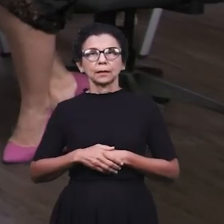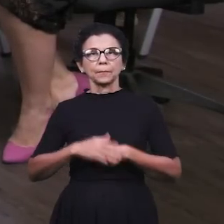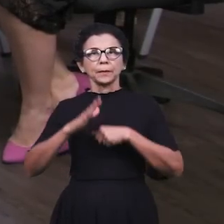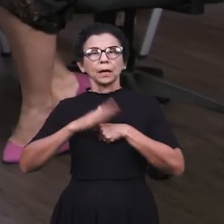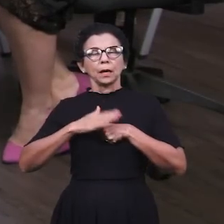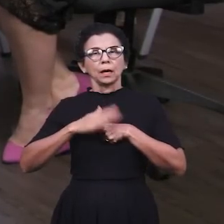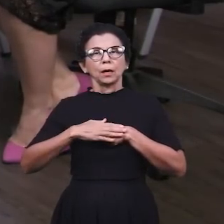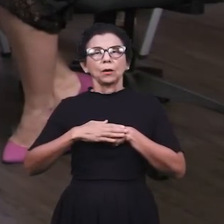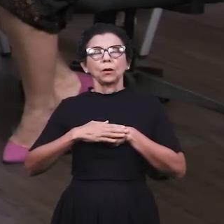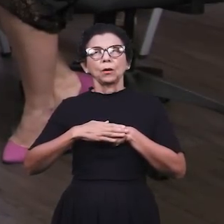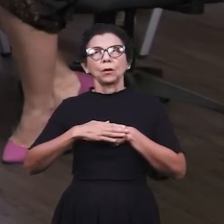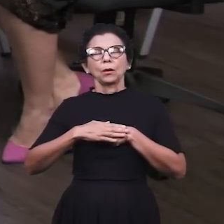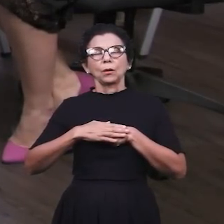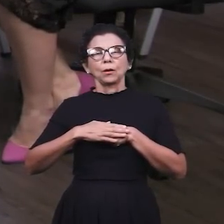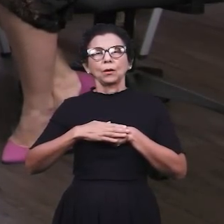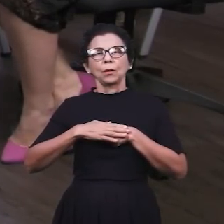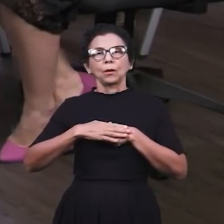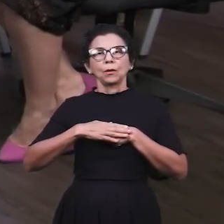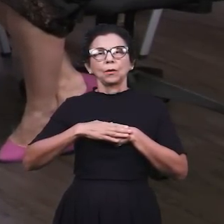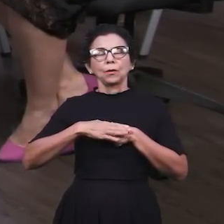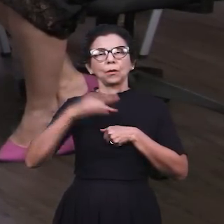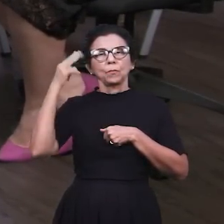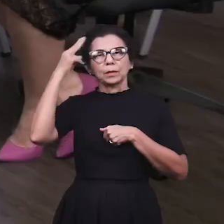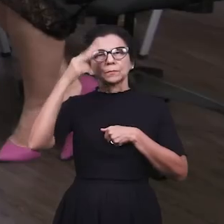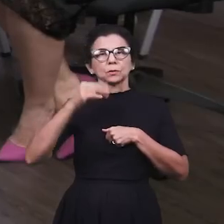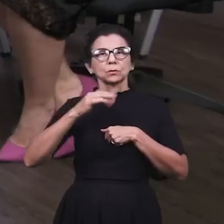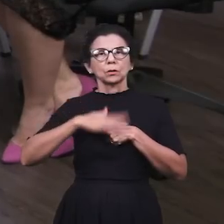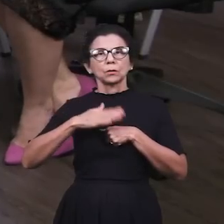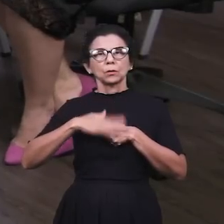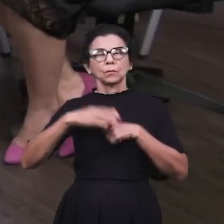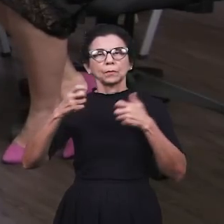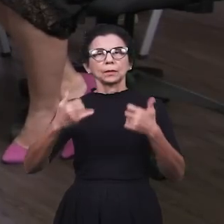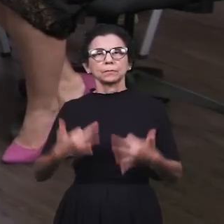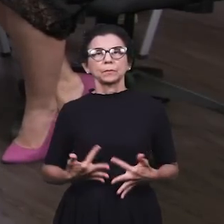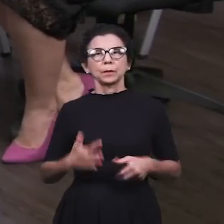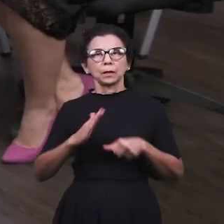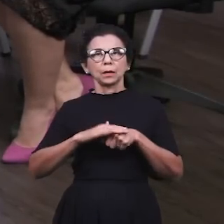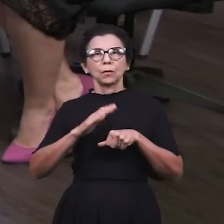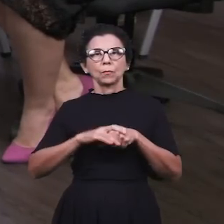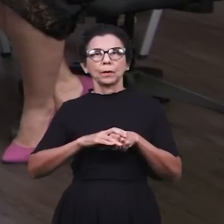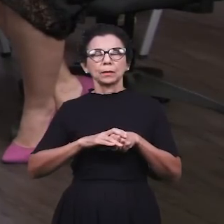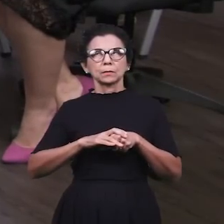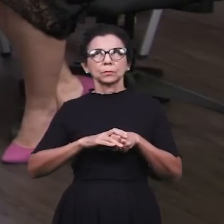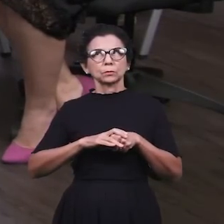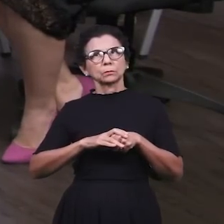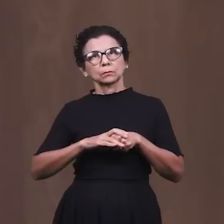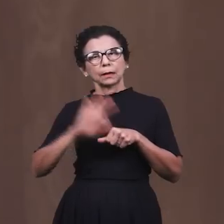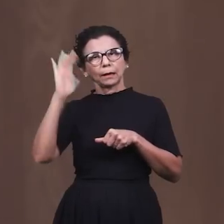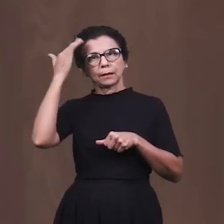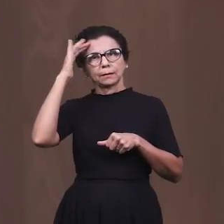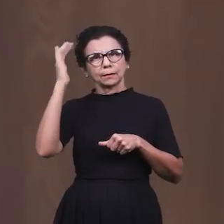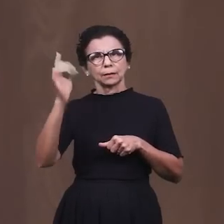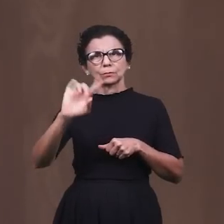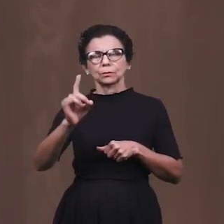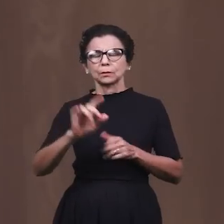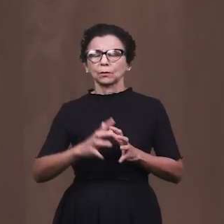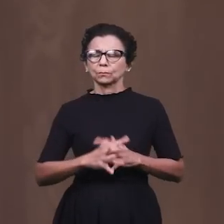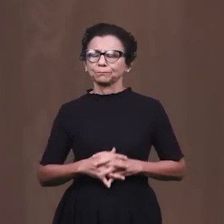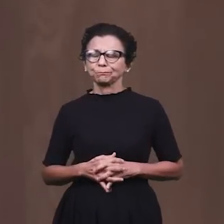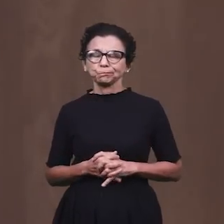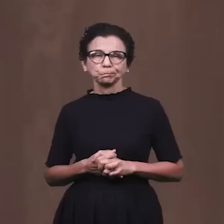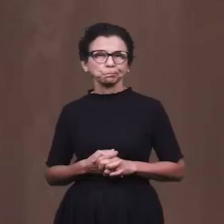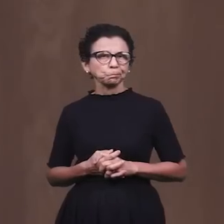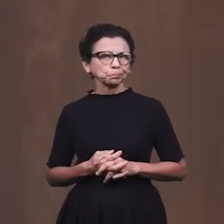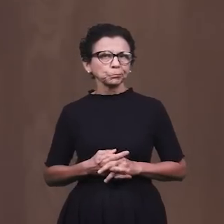ponho em prática. Não, eu estou ligado ao corpo. E tem um detalhe, nós entendemos que o dom espiritual ele não é propriedade do membro,